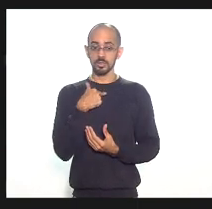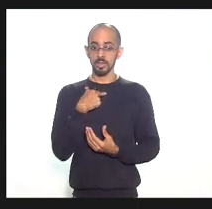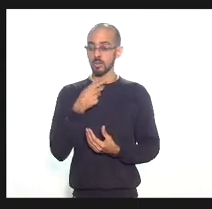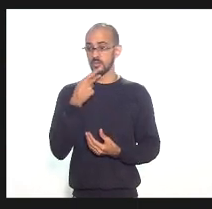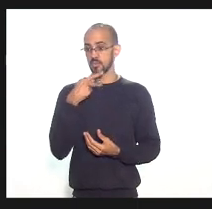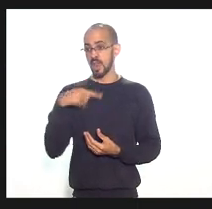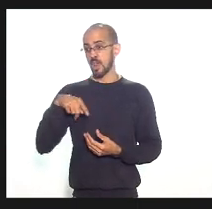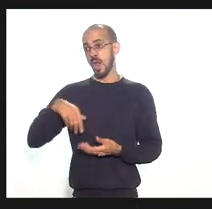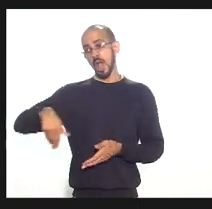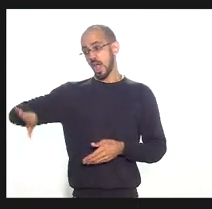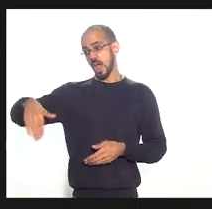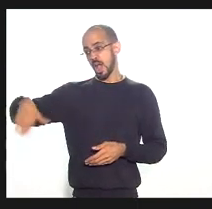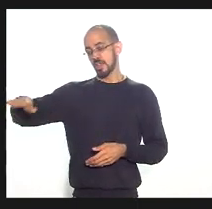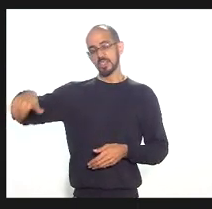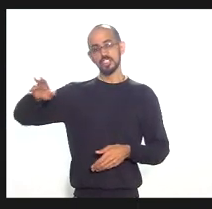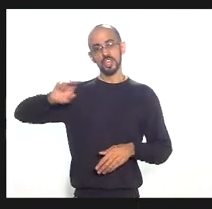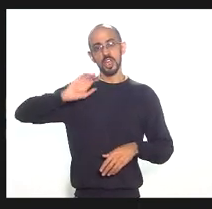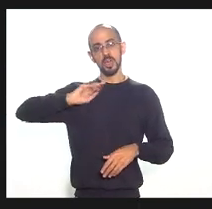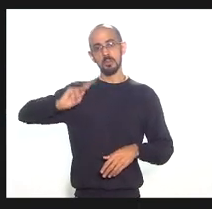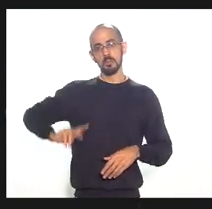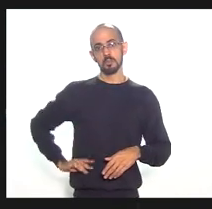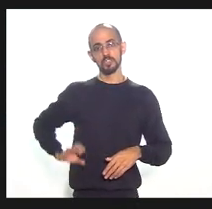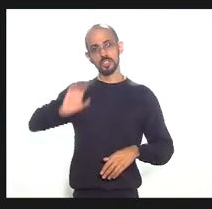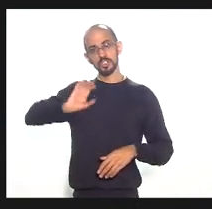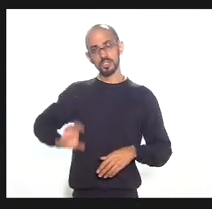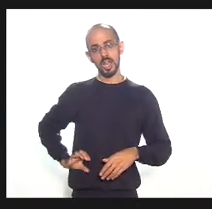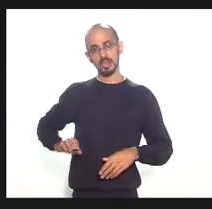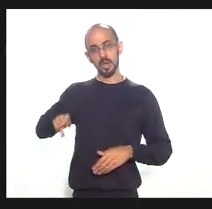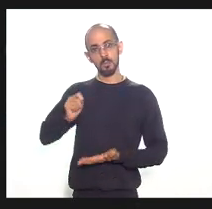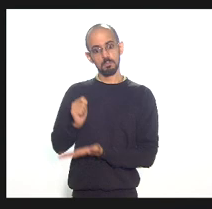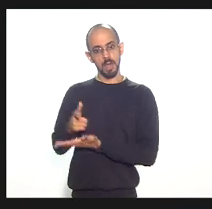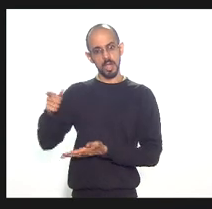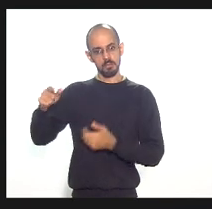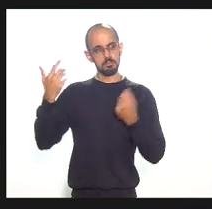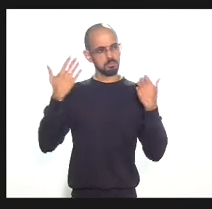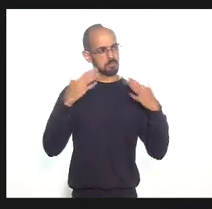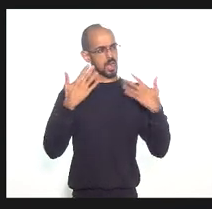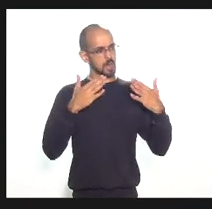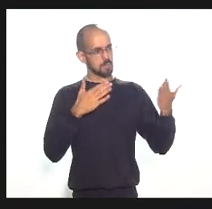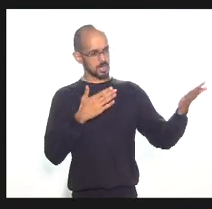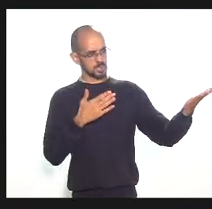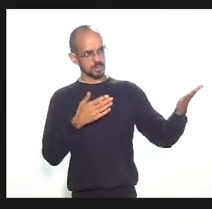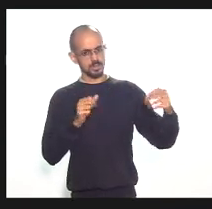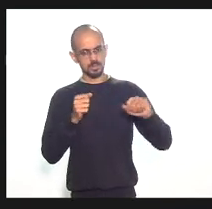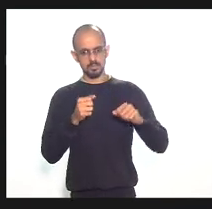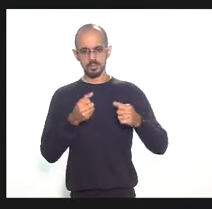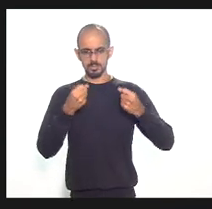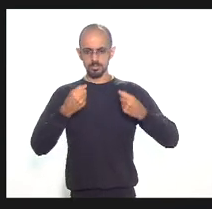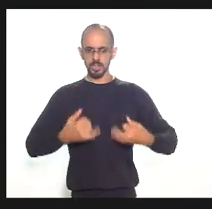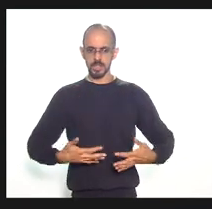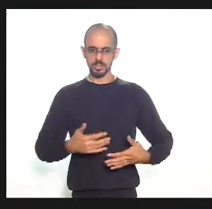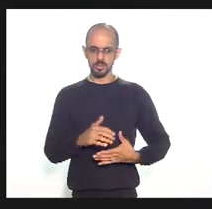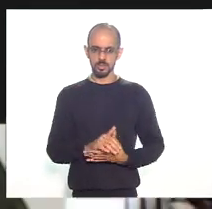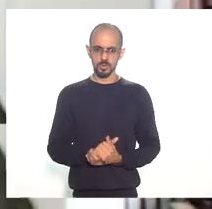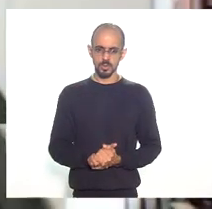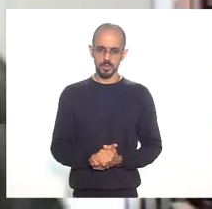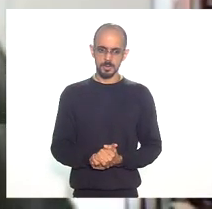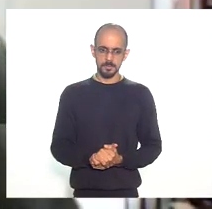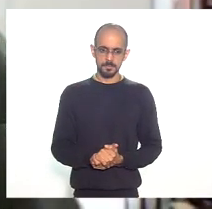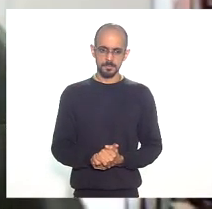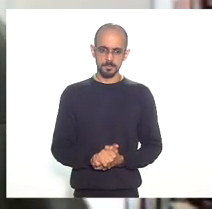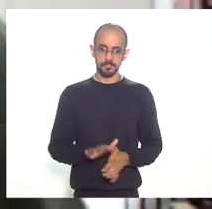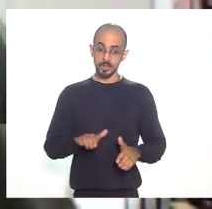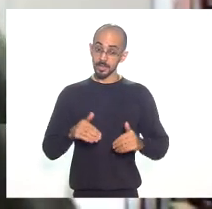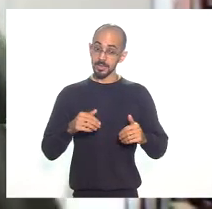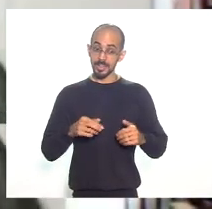cidadão por conta da minha amorosidade. É absurdo. Parabéns pela explanação, deputado. Nada, tão raro a gente